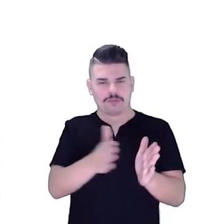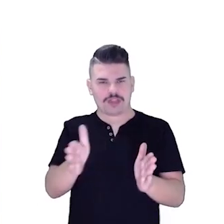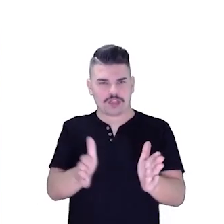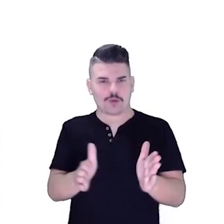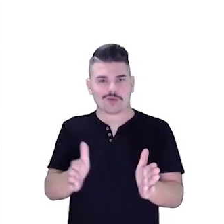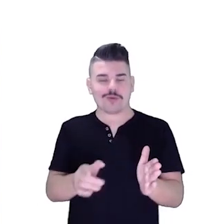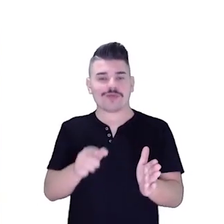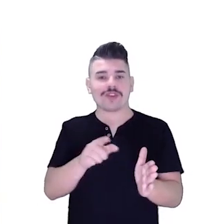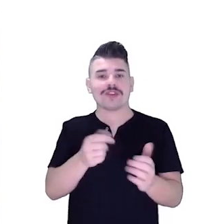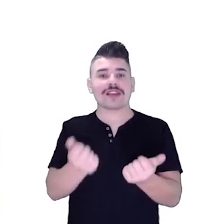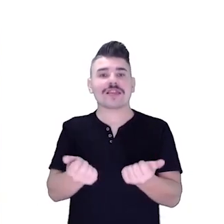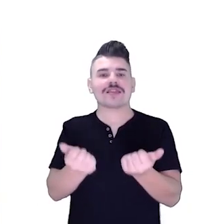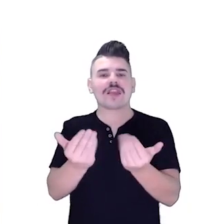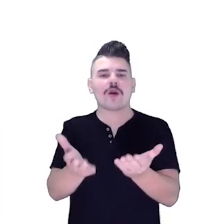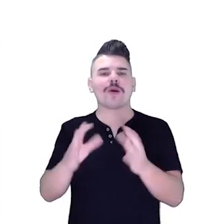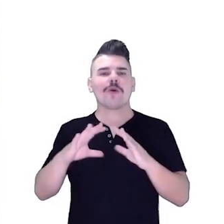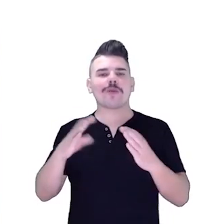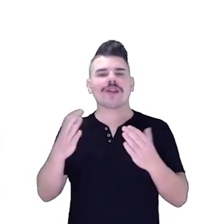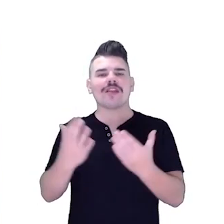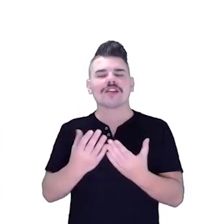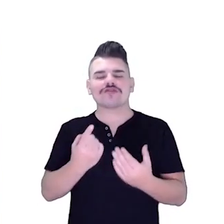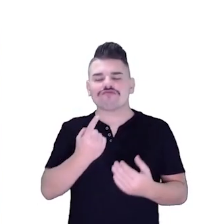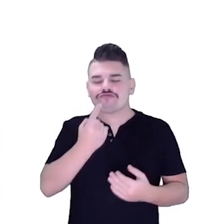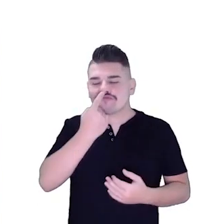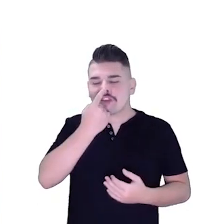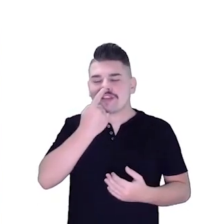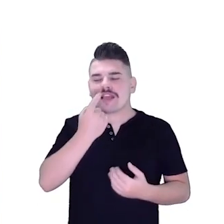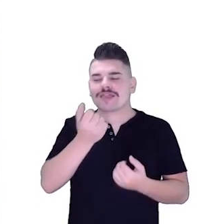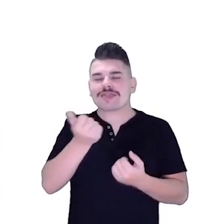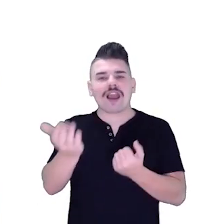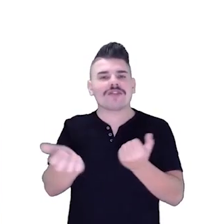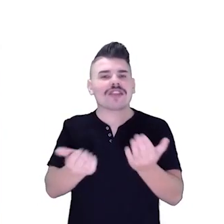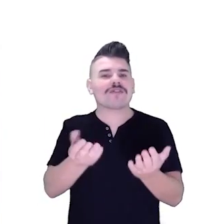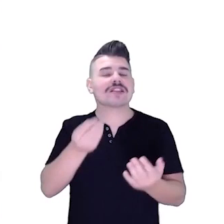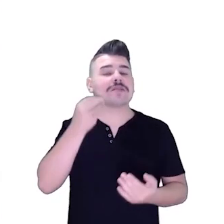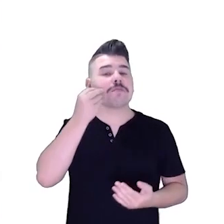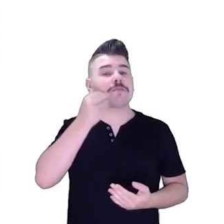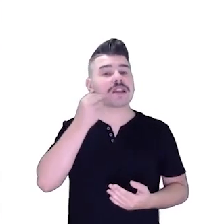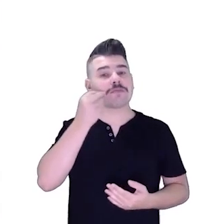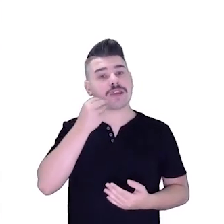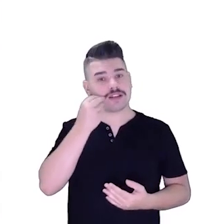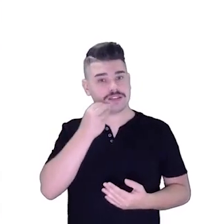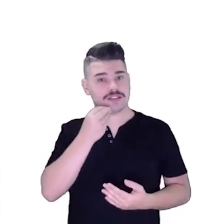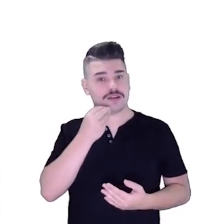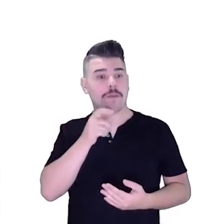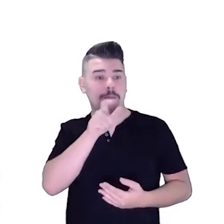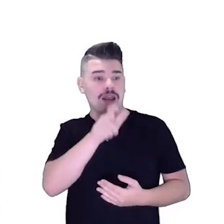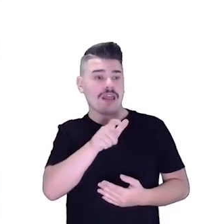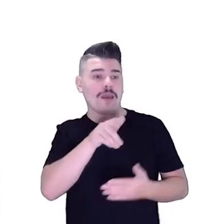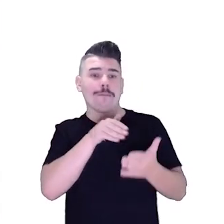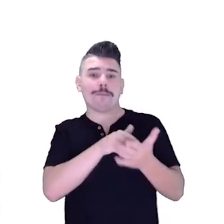uma comunidade afetiva que experimentava, né, na direção de romper